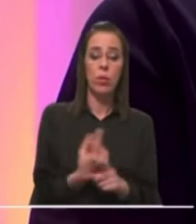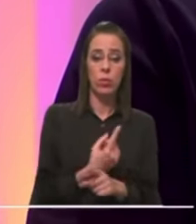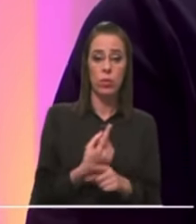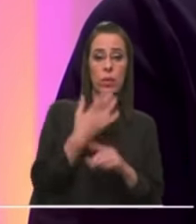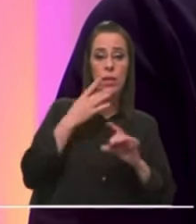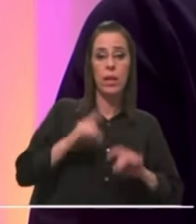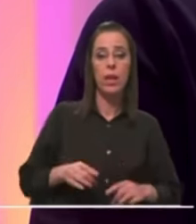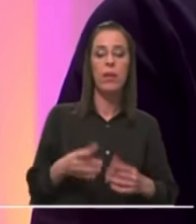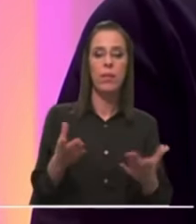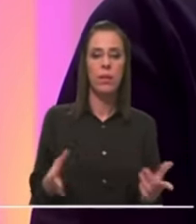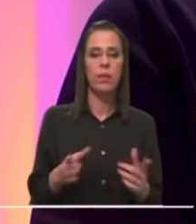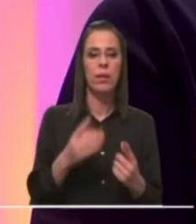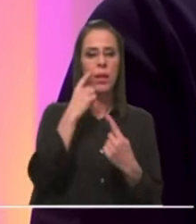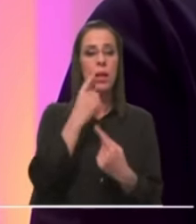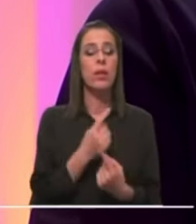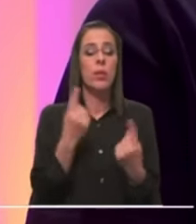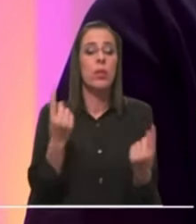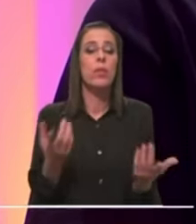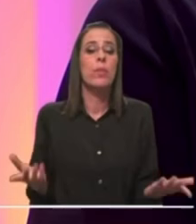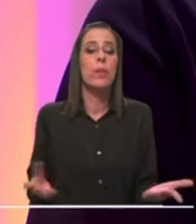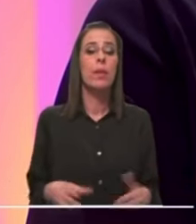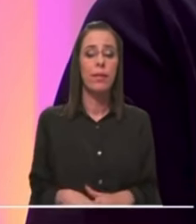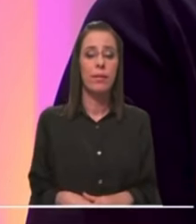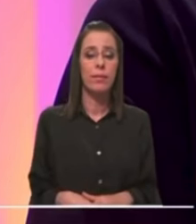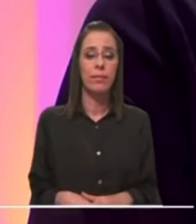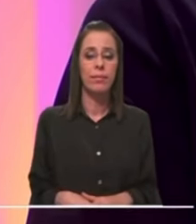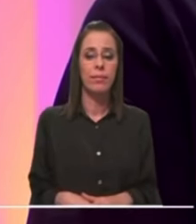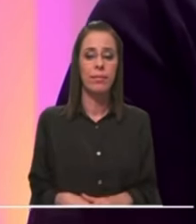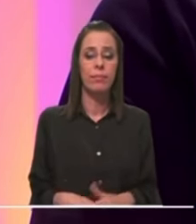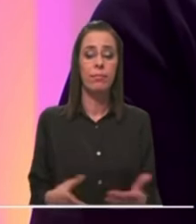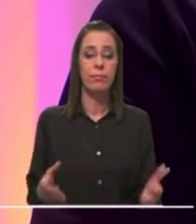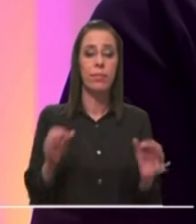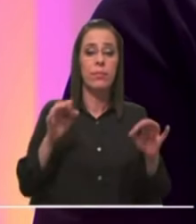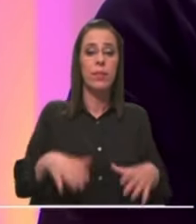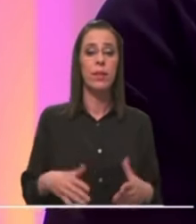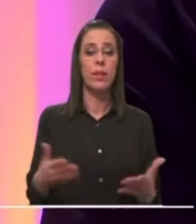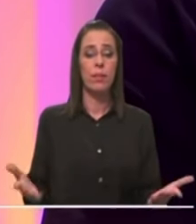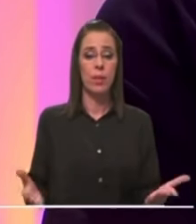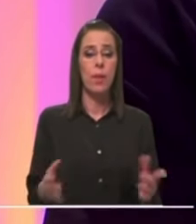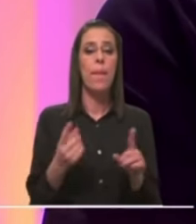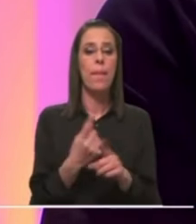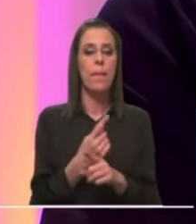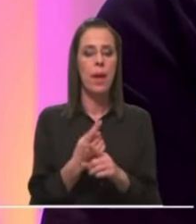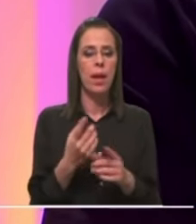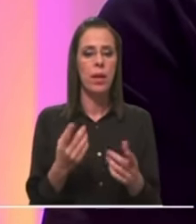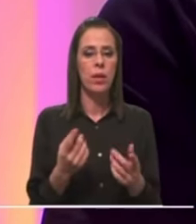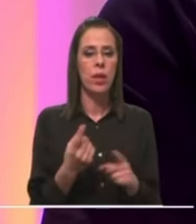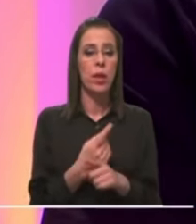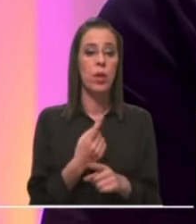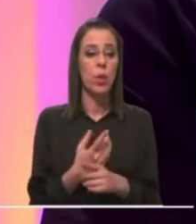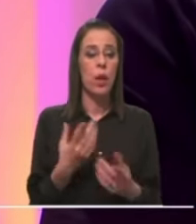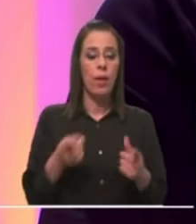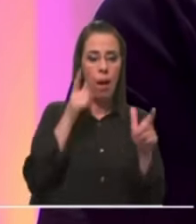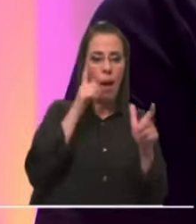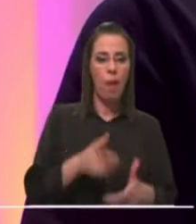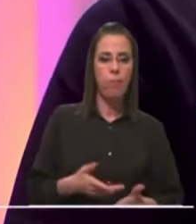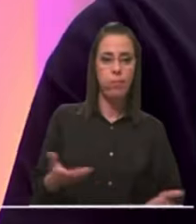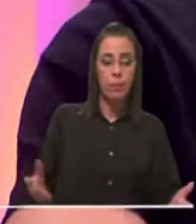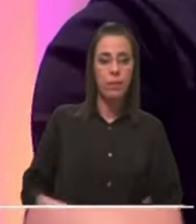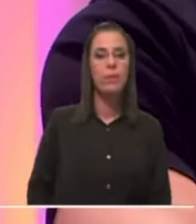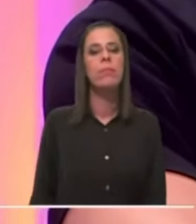momentos essa mesma exposição e e terminou Mas as coisas mas as coisas escapavam das mãos um bocadinho era